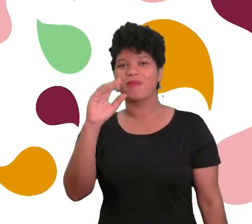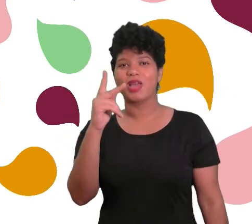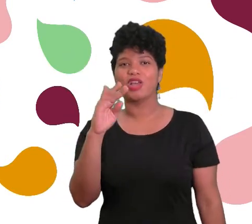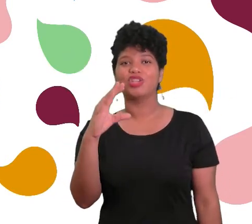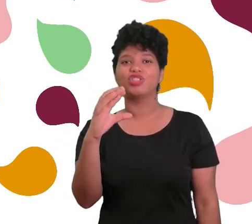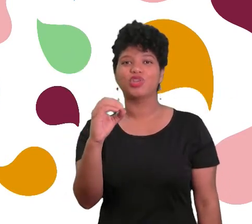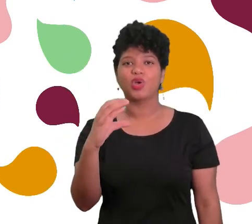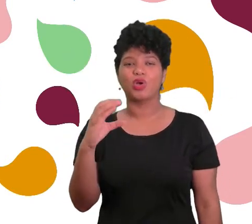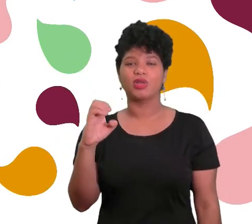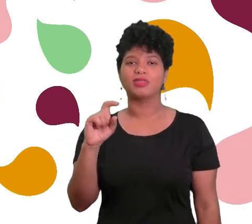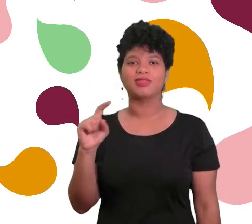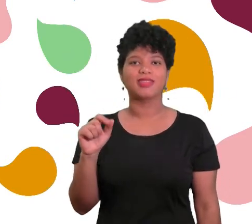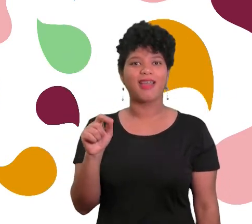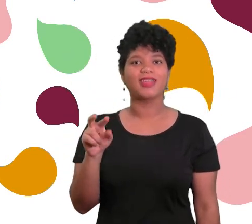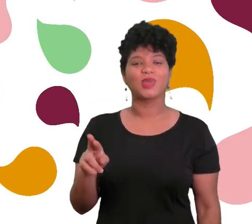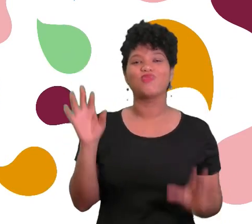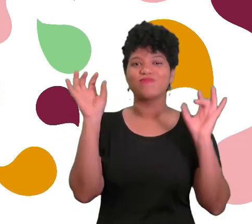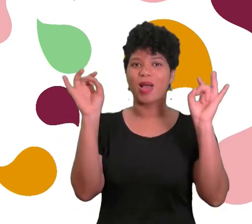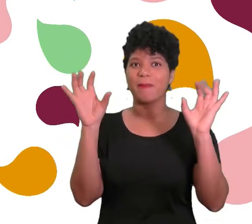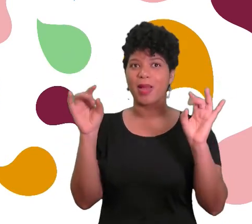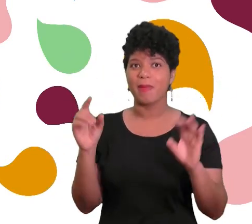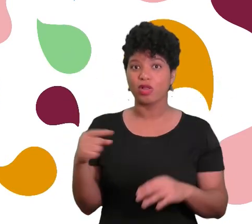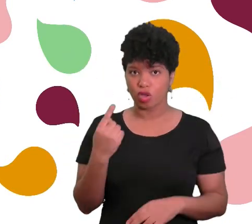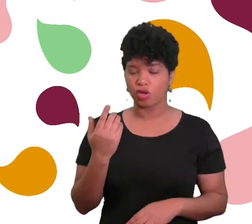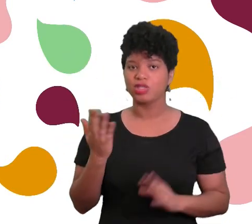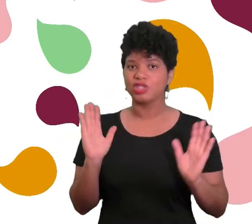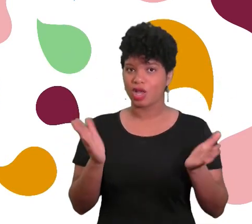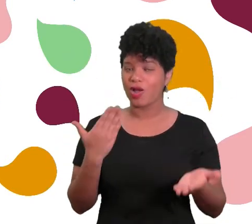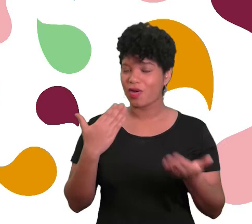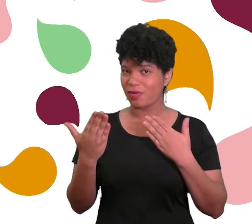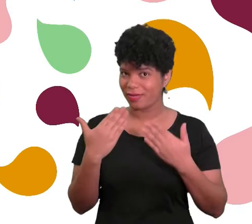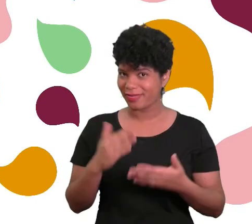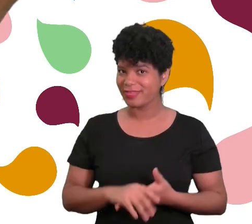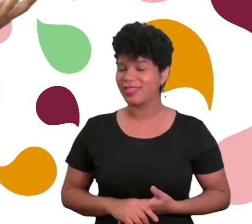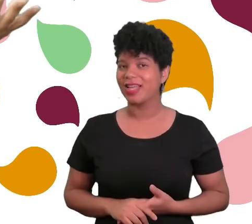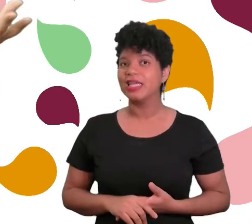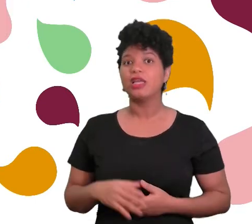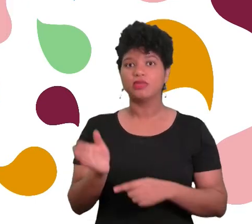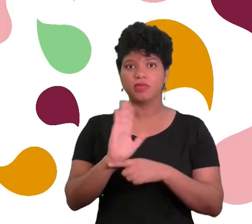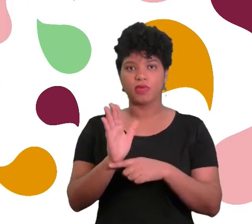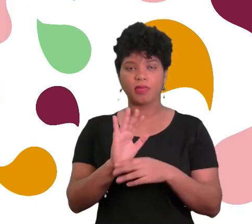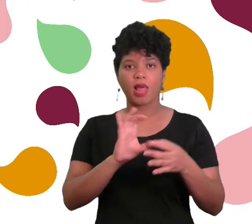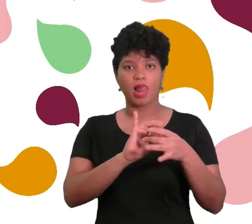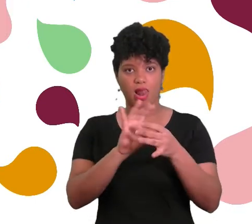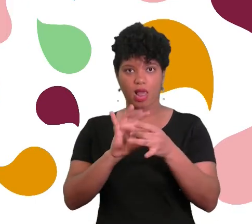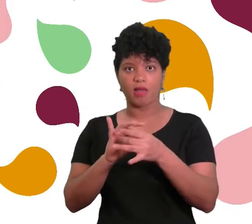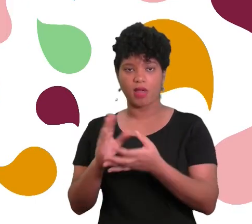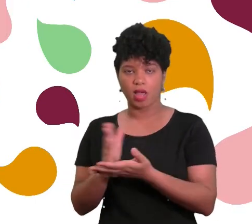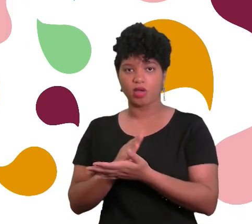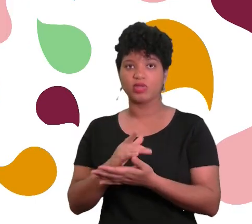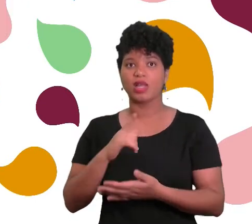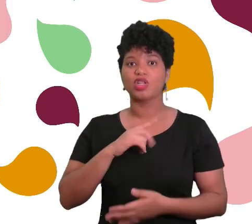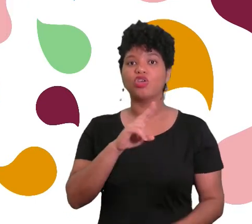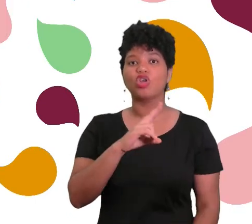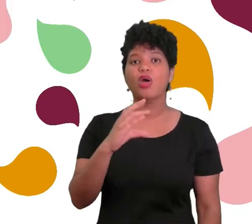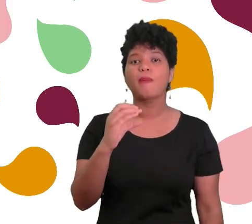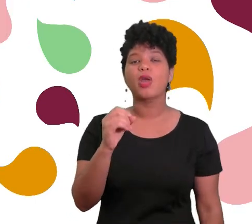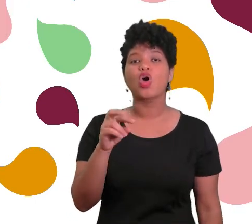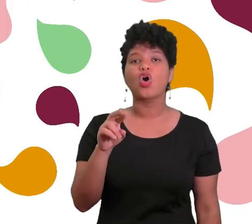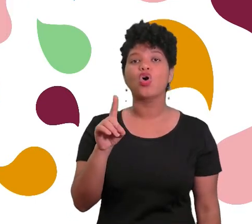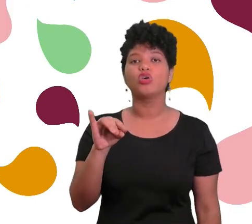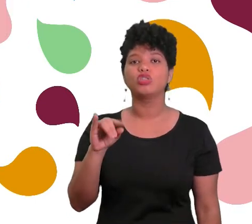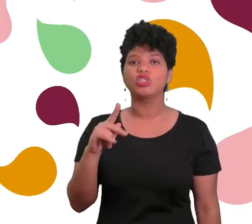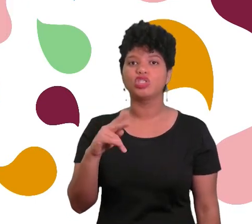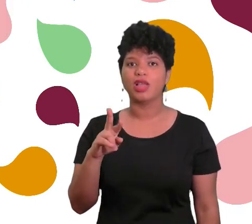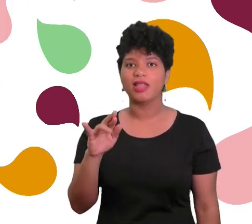performance musical super especial, trocou uma ideia com a gente também. E os filmes vão começar a ficar disponíveis, dentre eles A Cordilheira dos Sonhos e